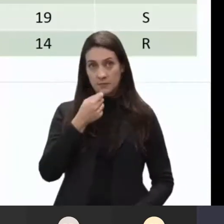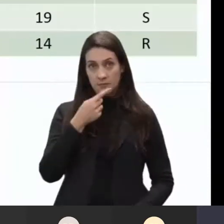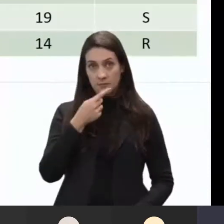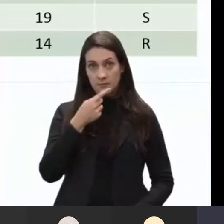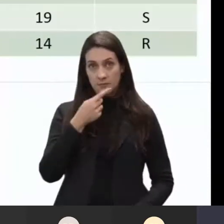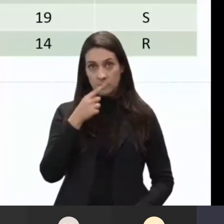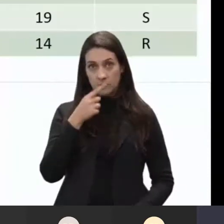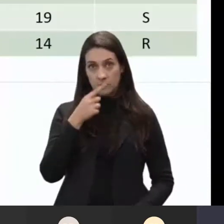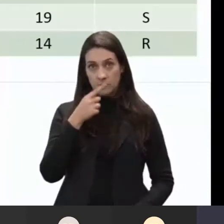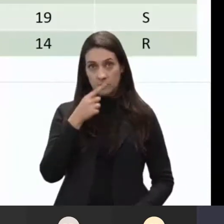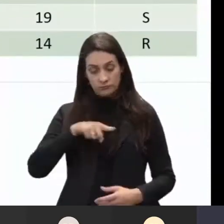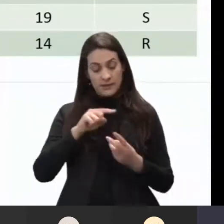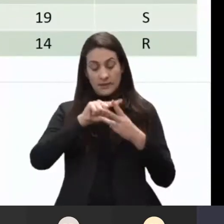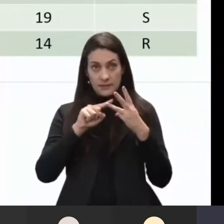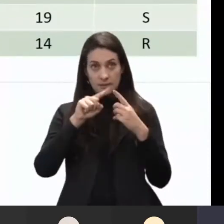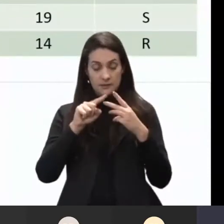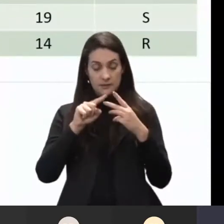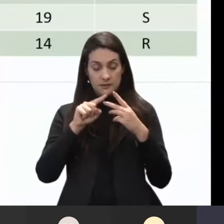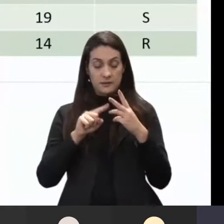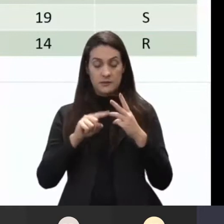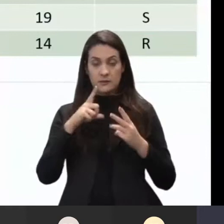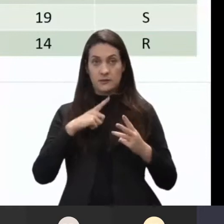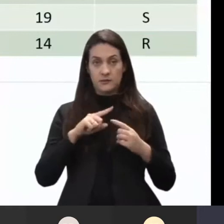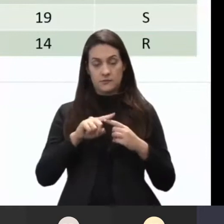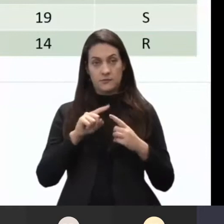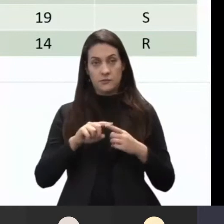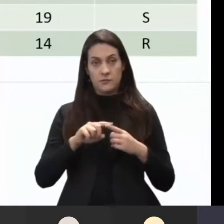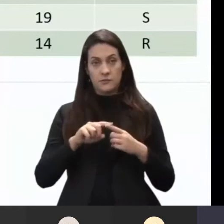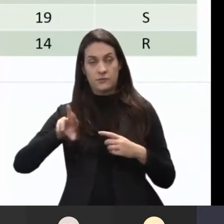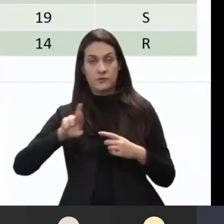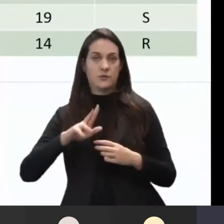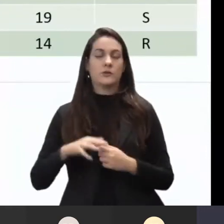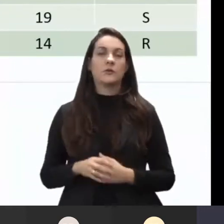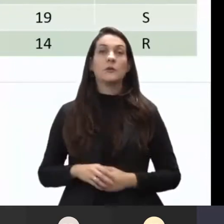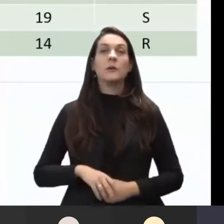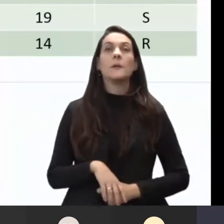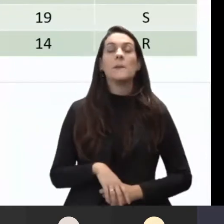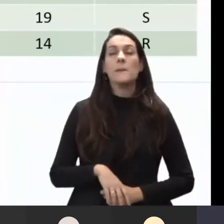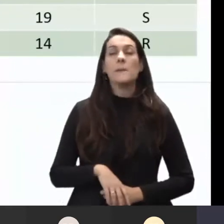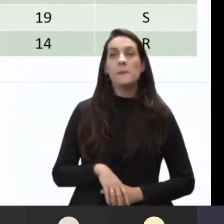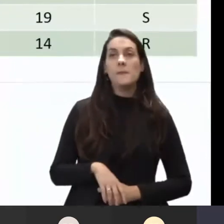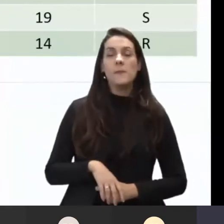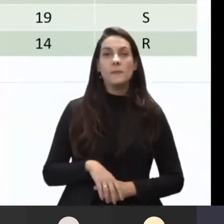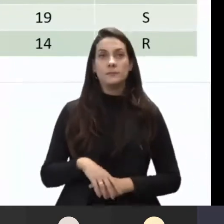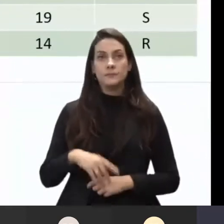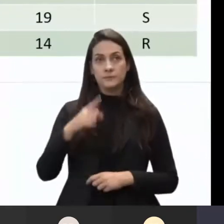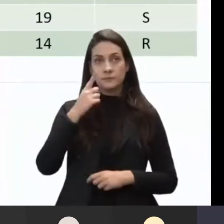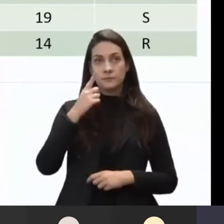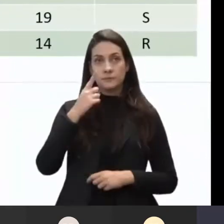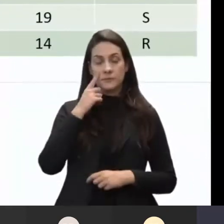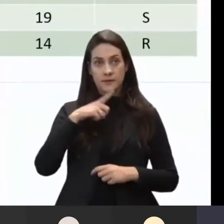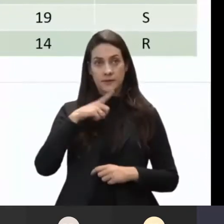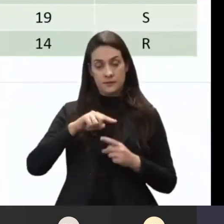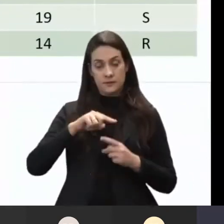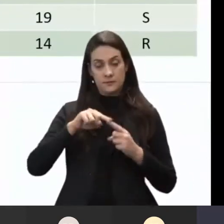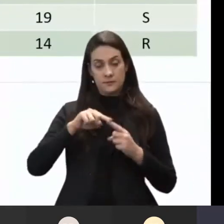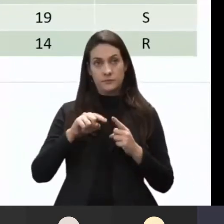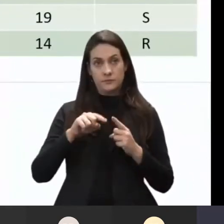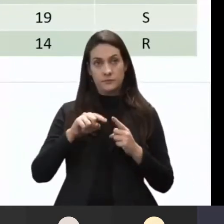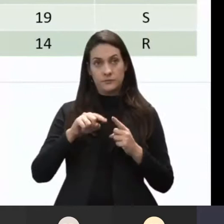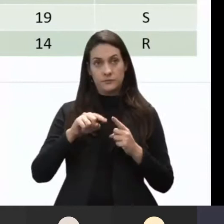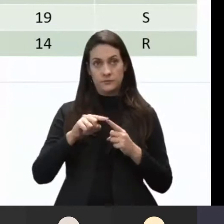nós temos 3 diferentes halos de inibição. Então, aqui nós temos um halo e esse halo